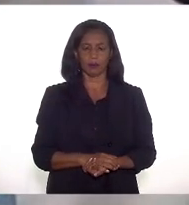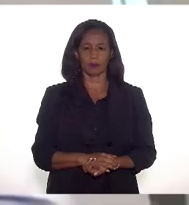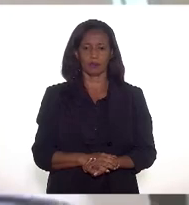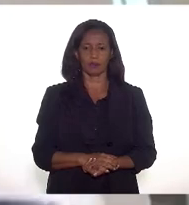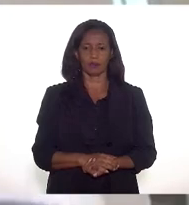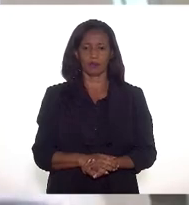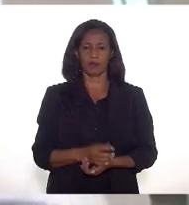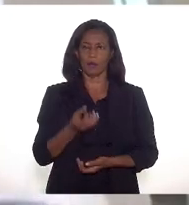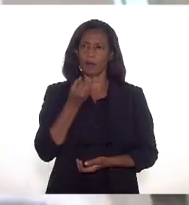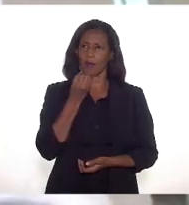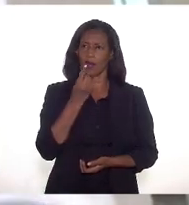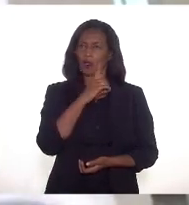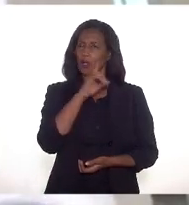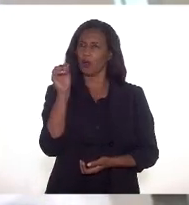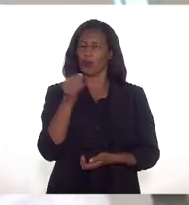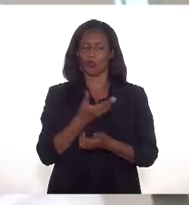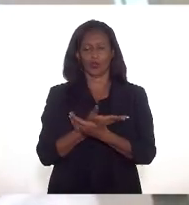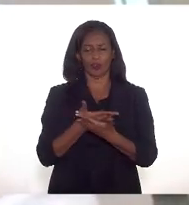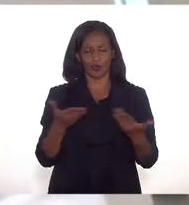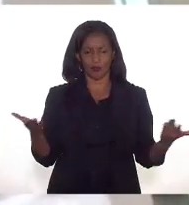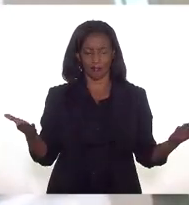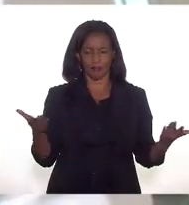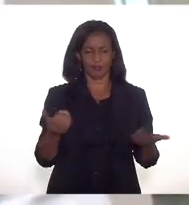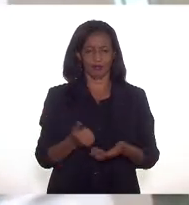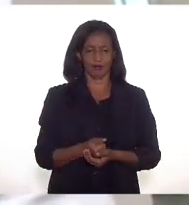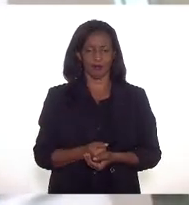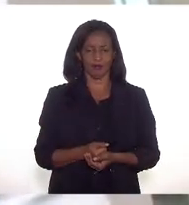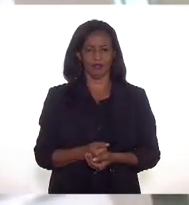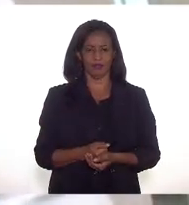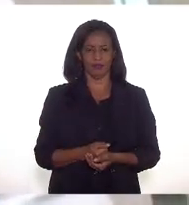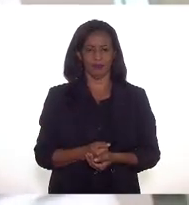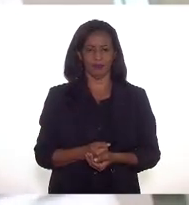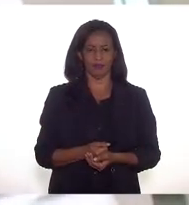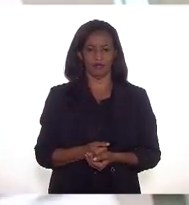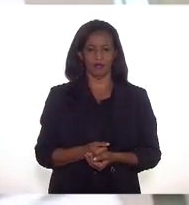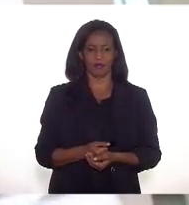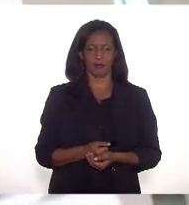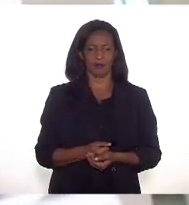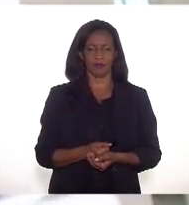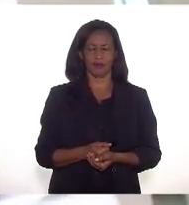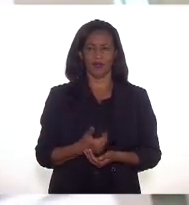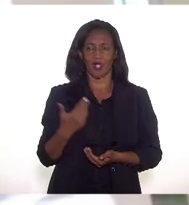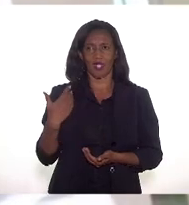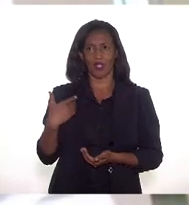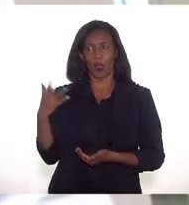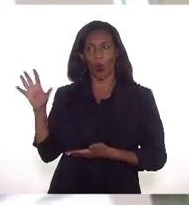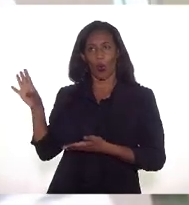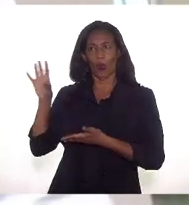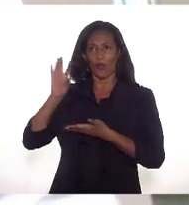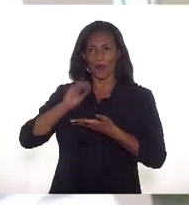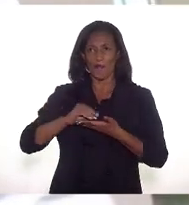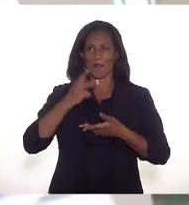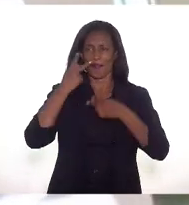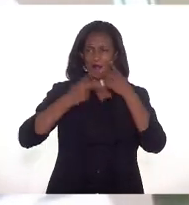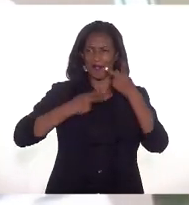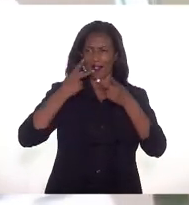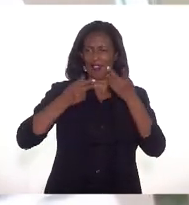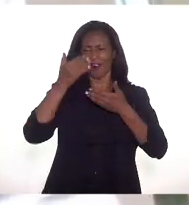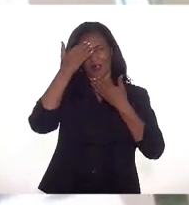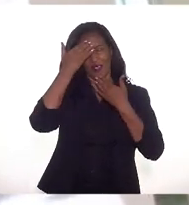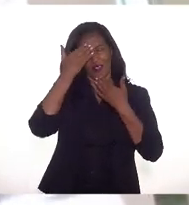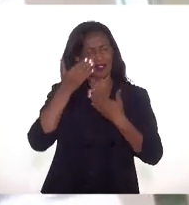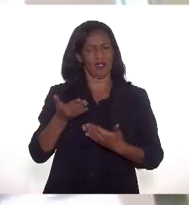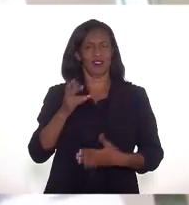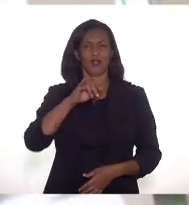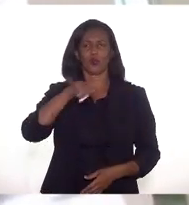Bom dia, senhores. Vou fazer aqui as palavras do secretário Zamit às minhas, né? Agradecendo a oportunidade de estar aqui mais